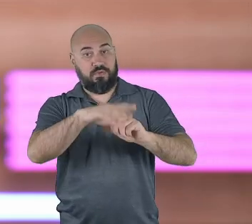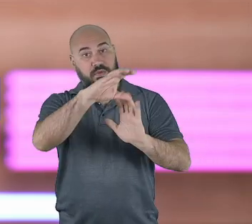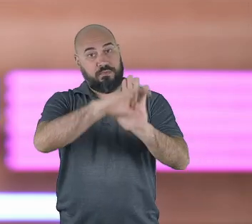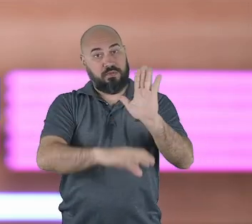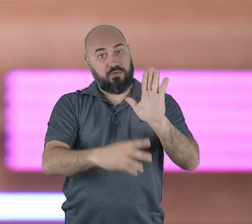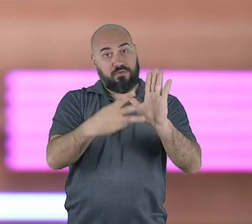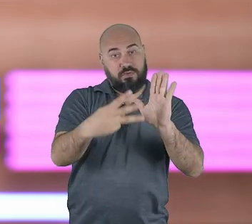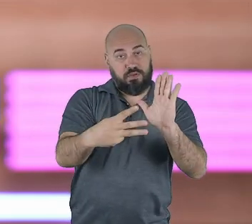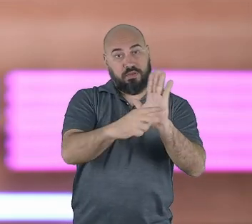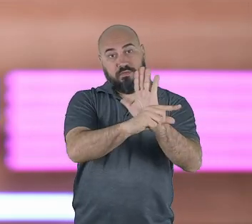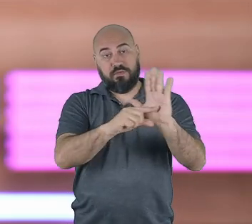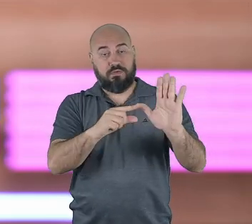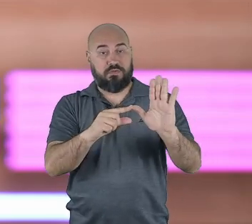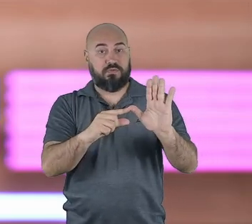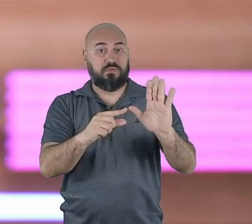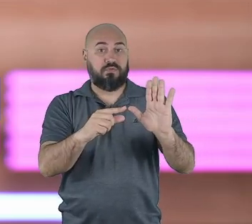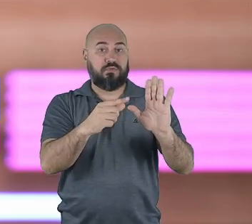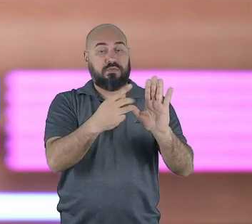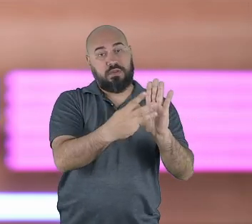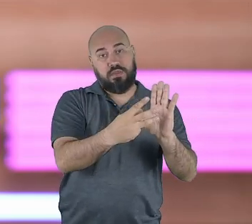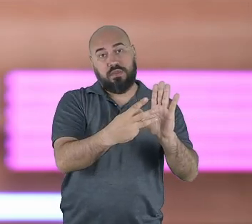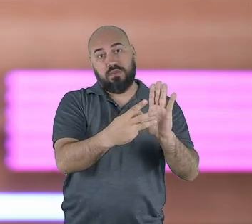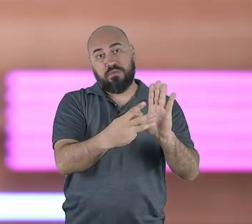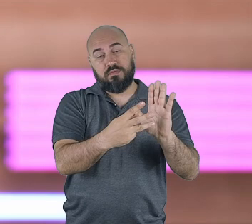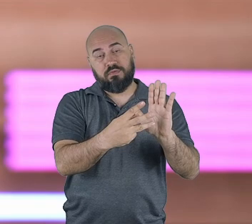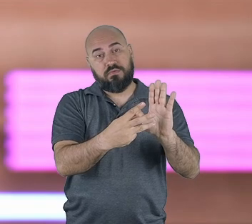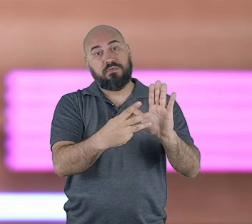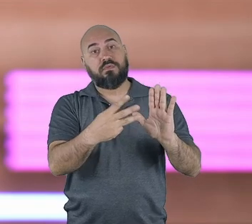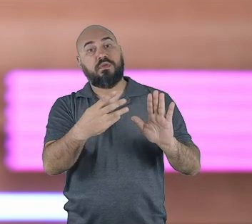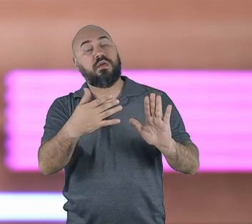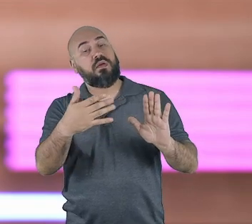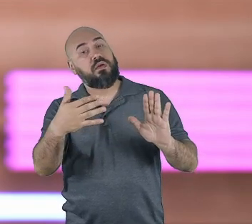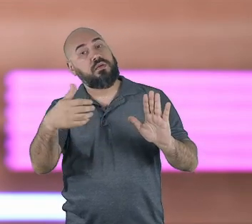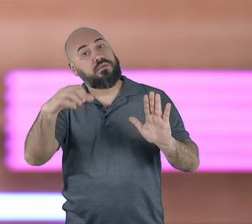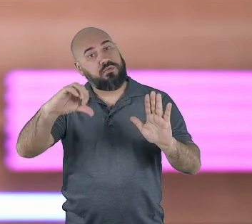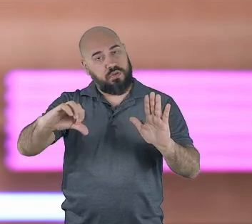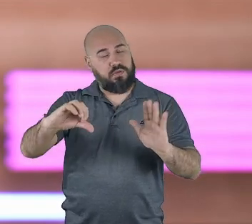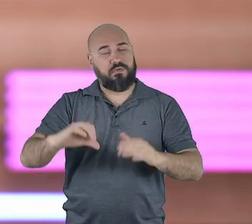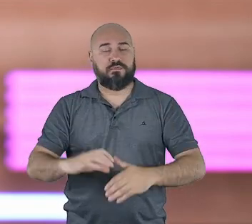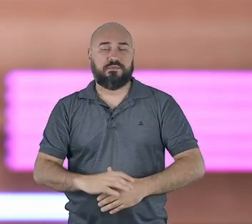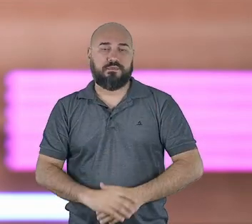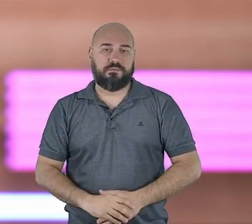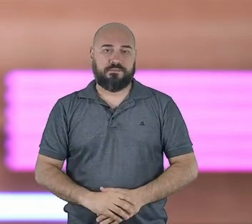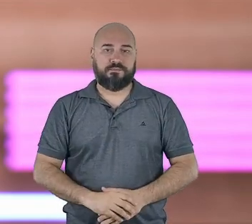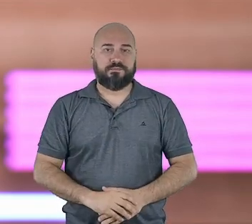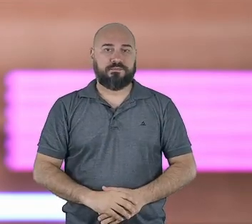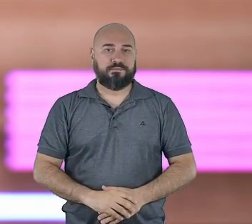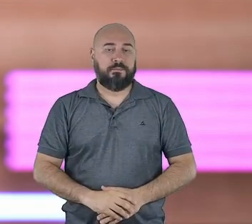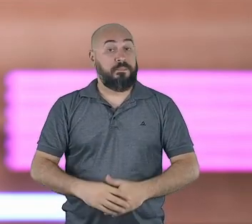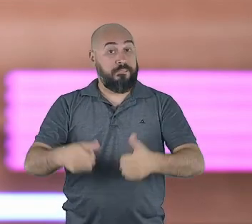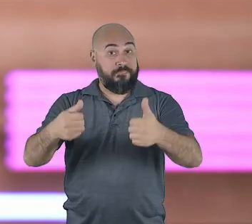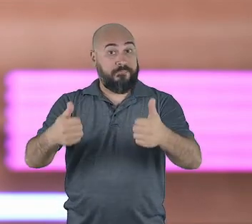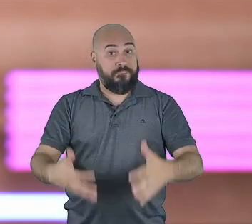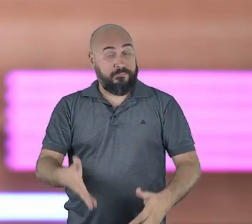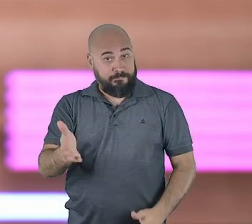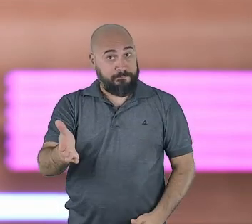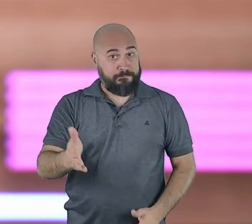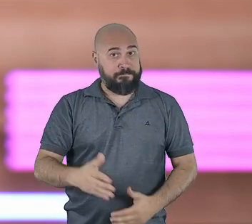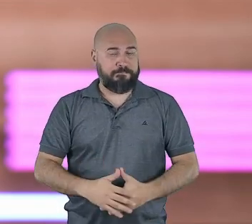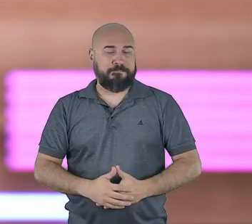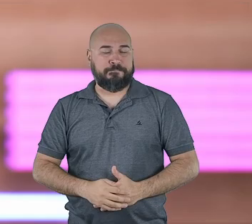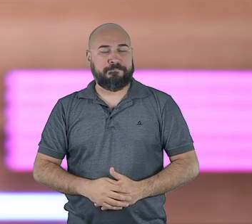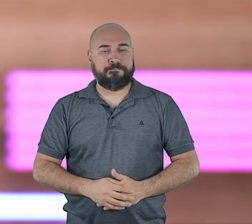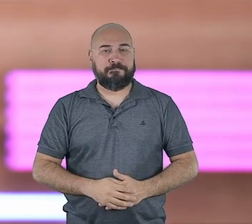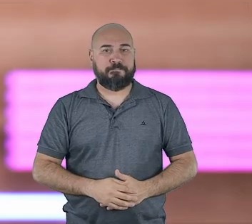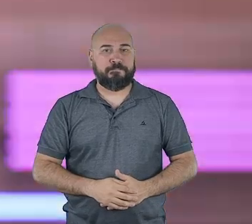versículo 9. Vamos já no finalzinho da Bíblia, perto do livro do Apocalipse. 2 Pedro, capítulo 3, versículo 9, diz assim a